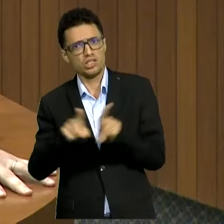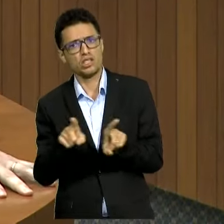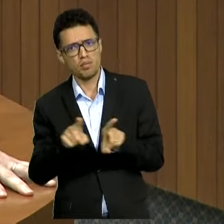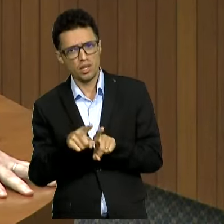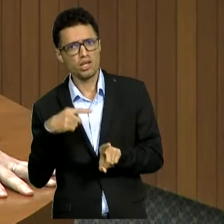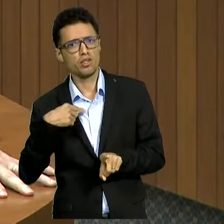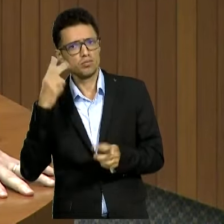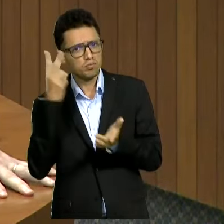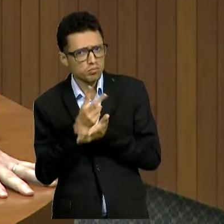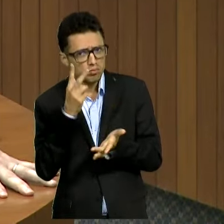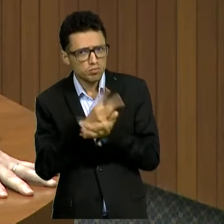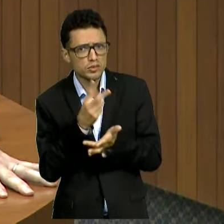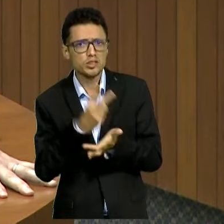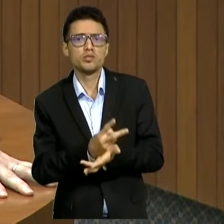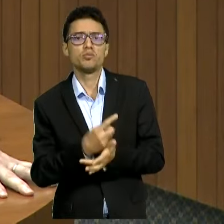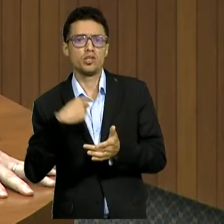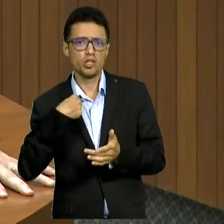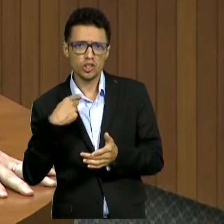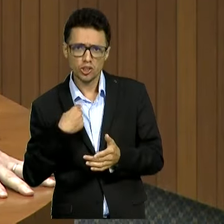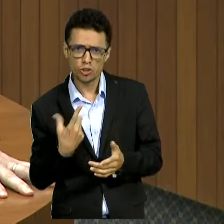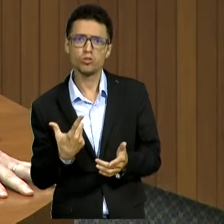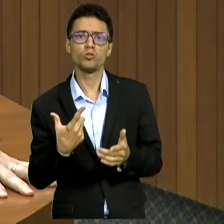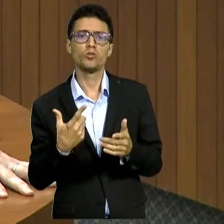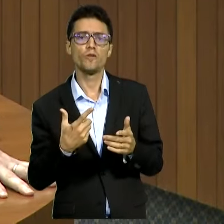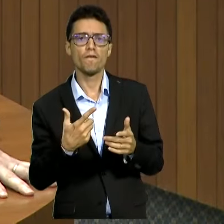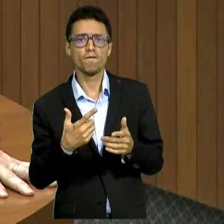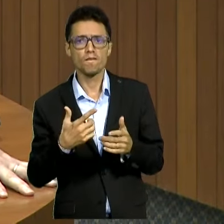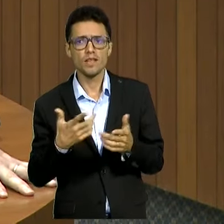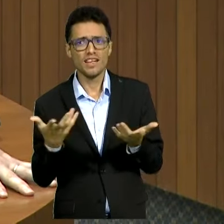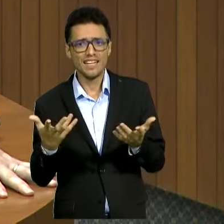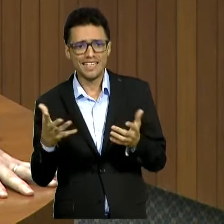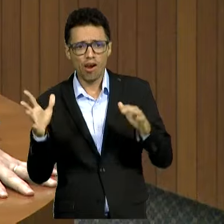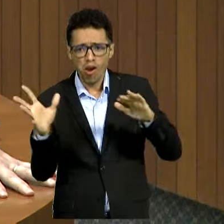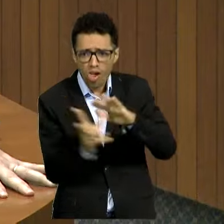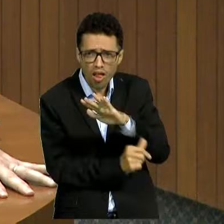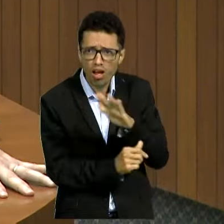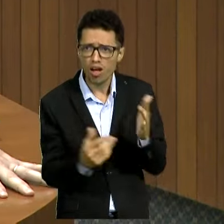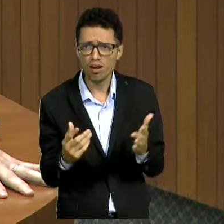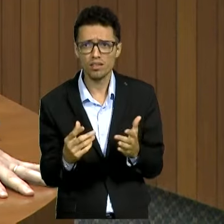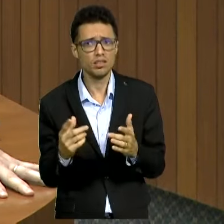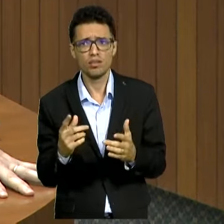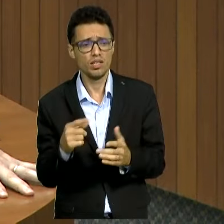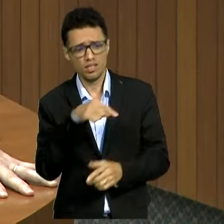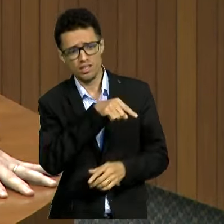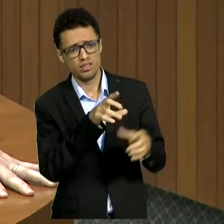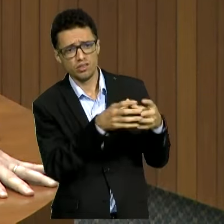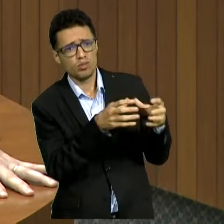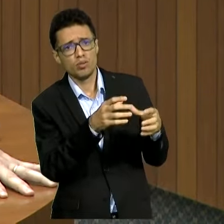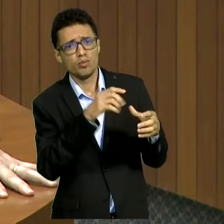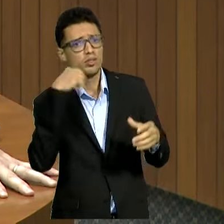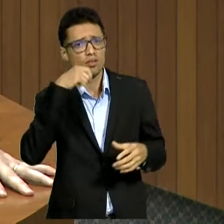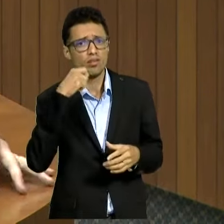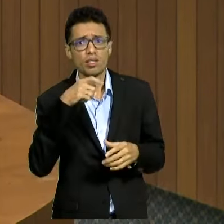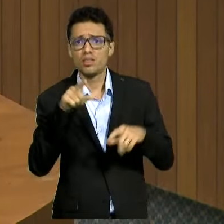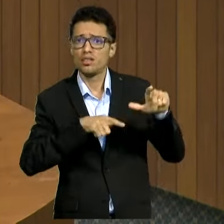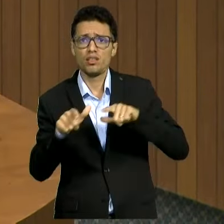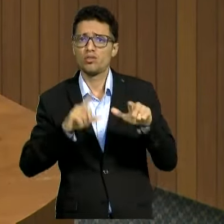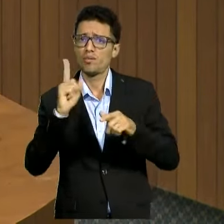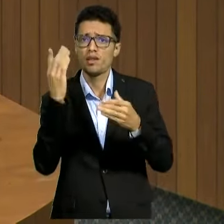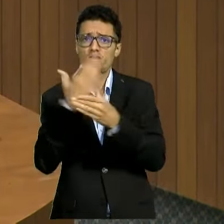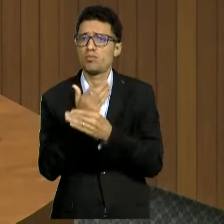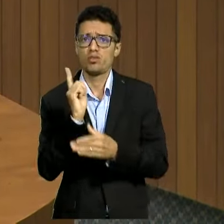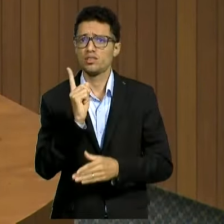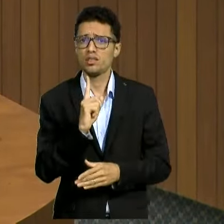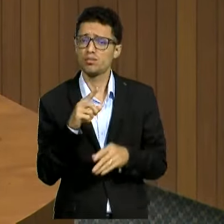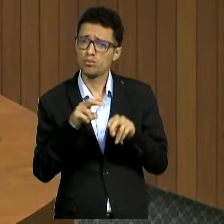a tentativa de roubar o dinheiro de professores. Esses advogados não trabalharam no processo, por isso não merecem receber esses honorários. O que eu pedi a